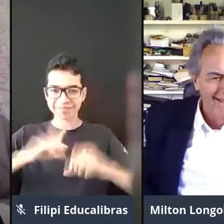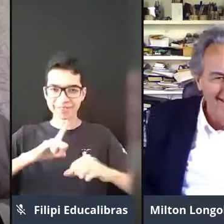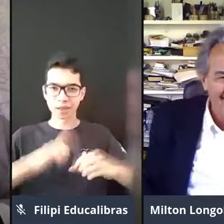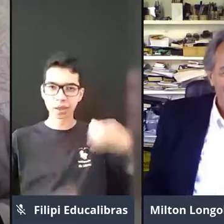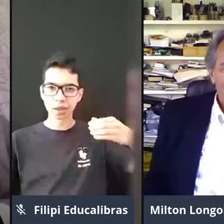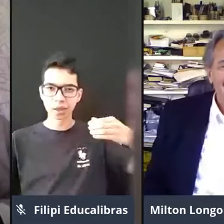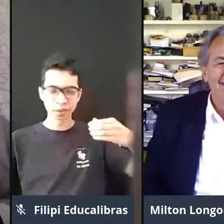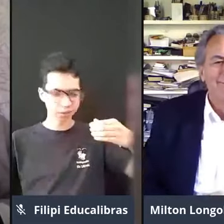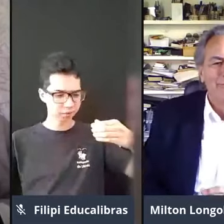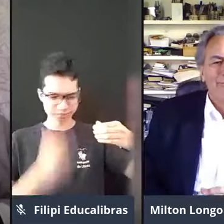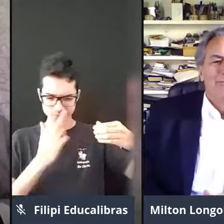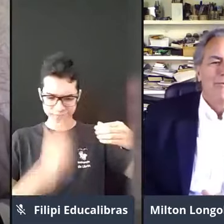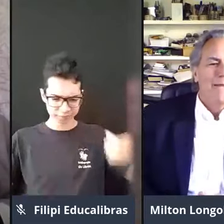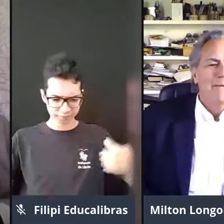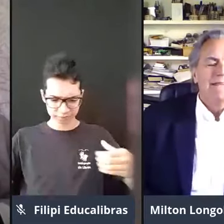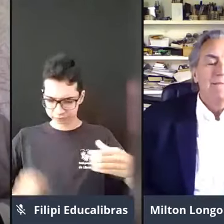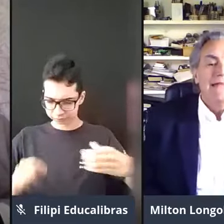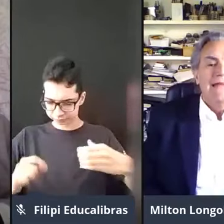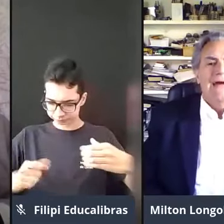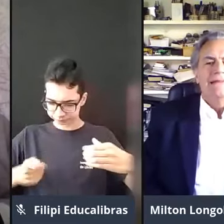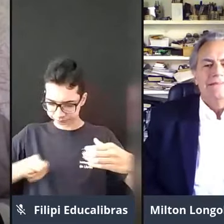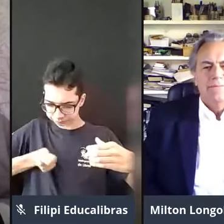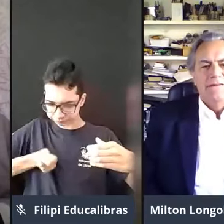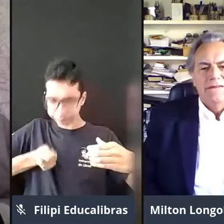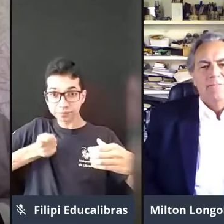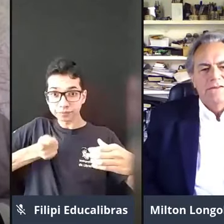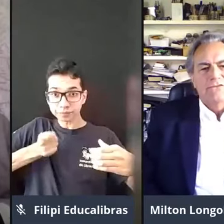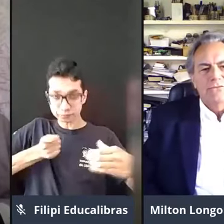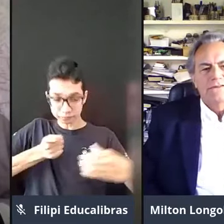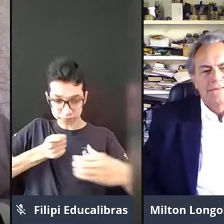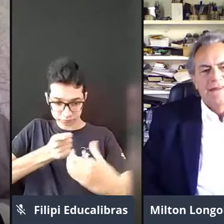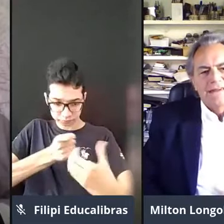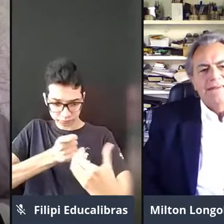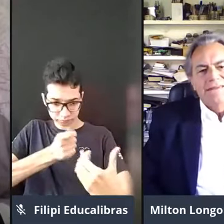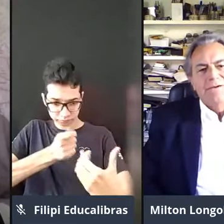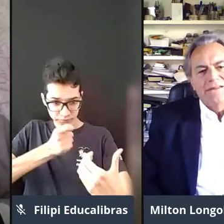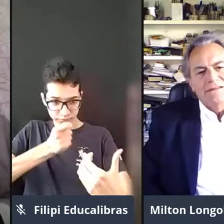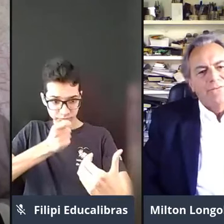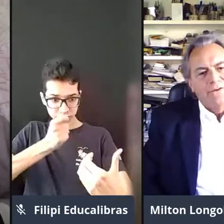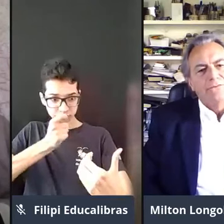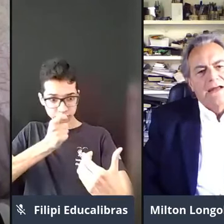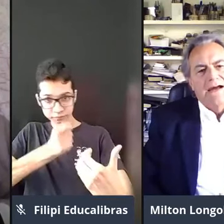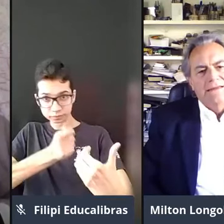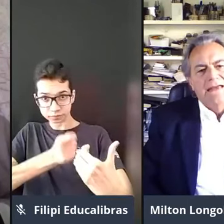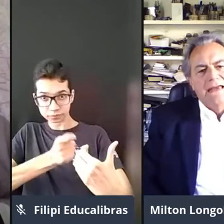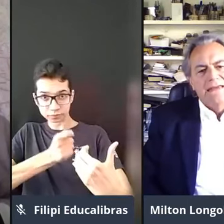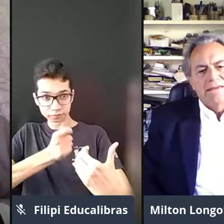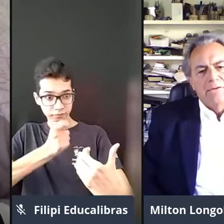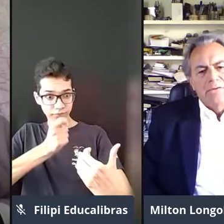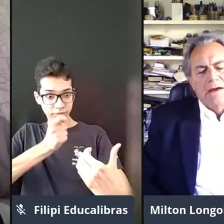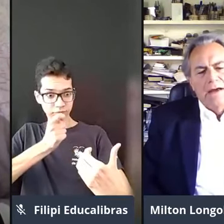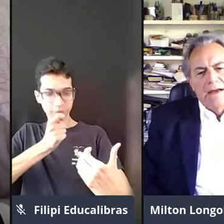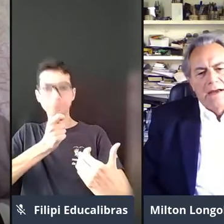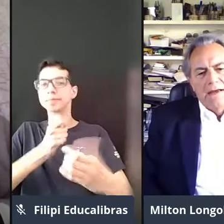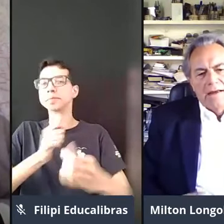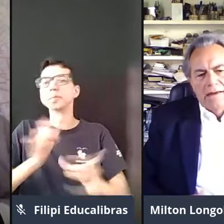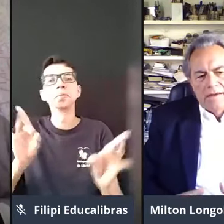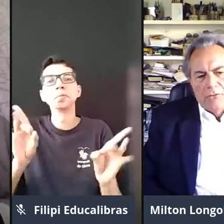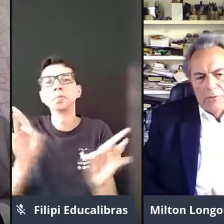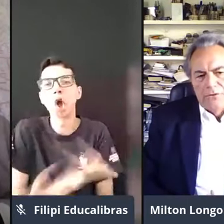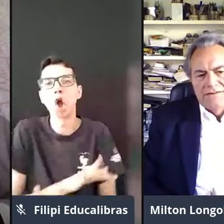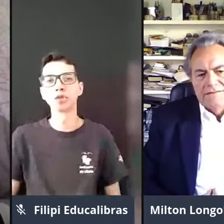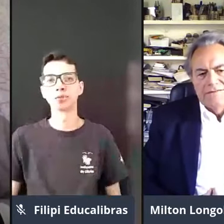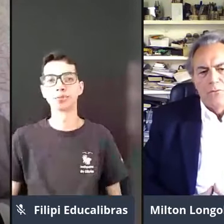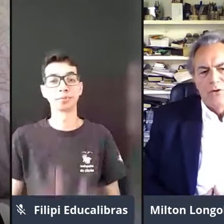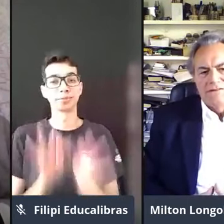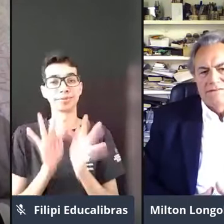produto e resolver o problema de milhares de pessoas que tinham essa dificuldade. Então,